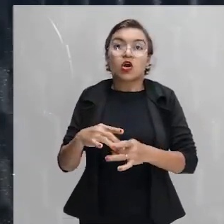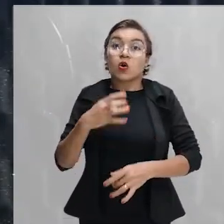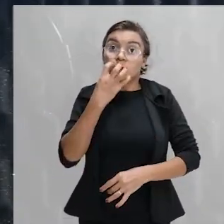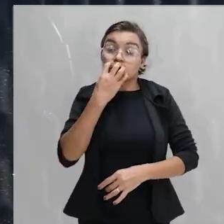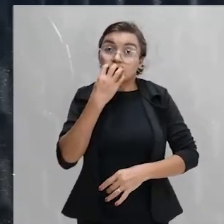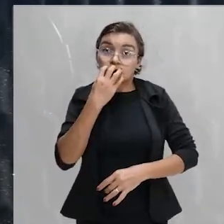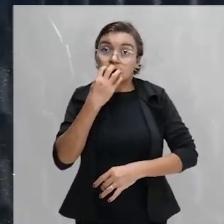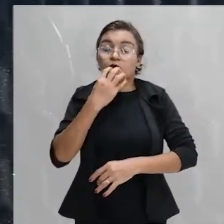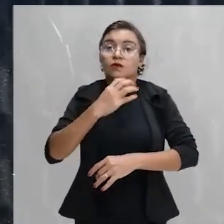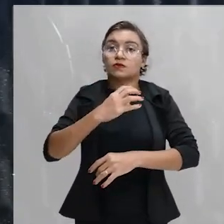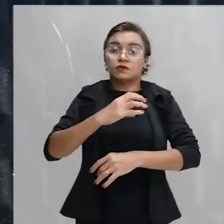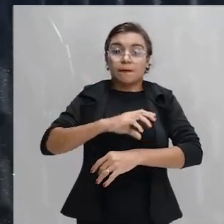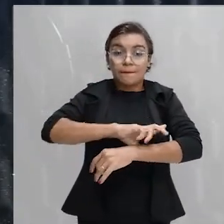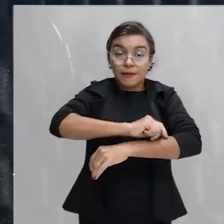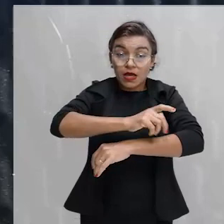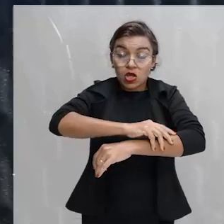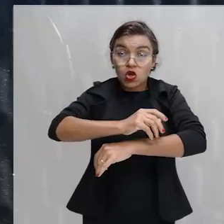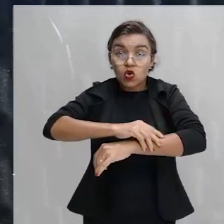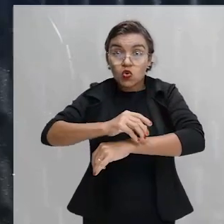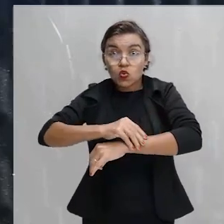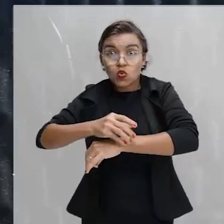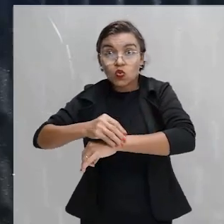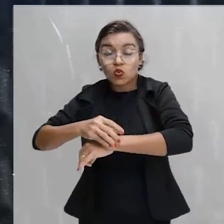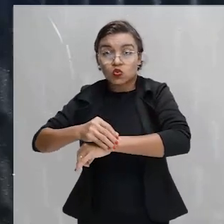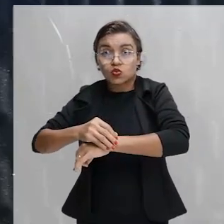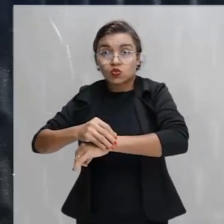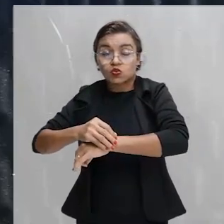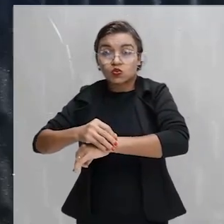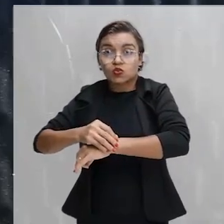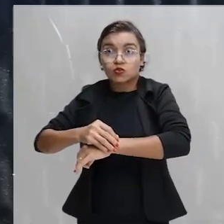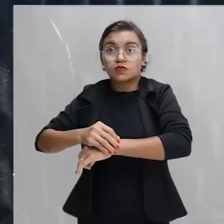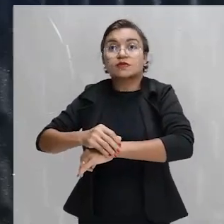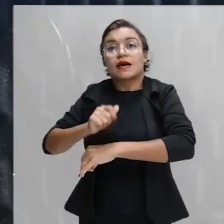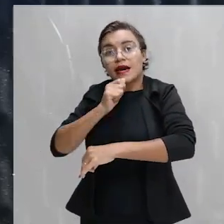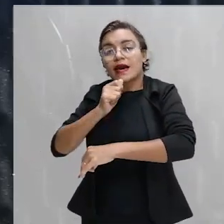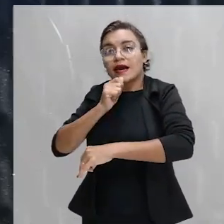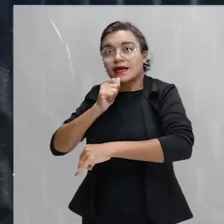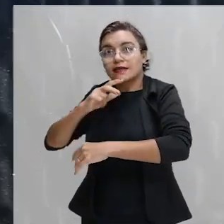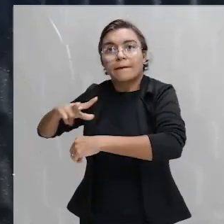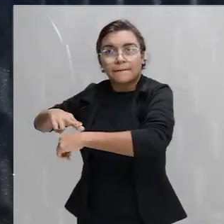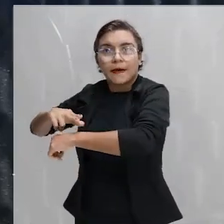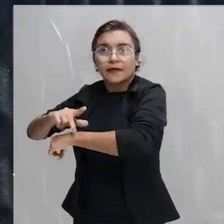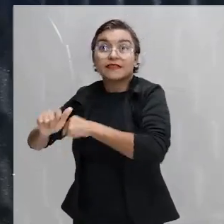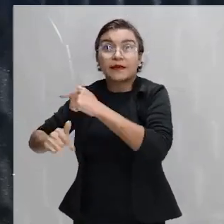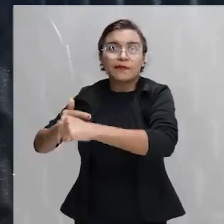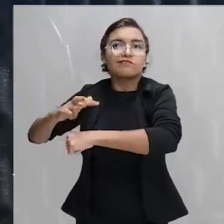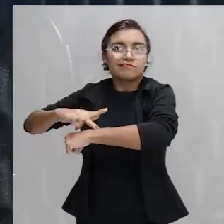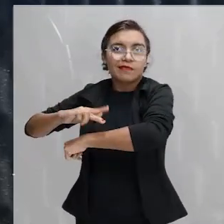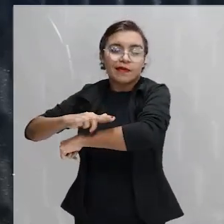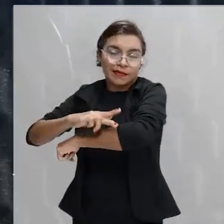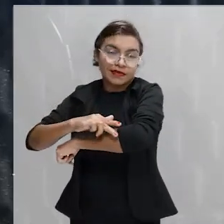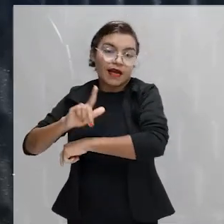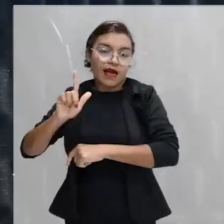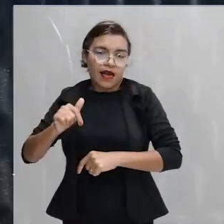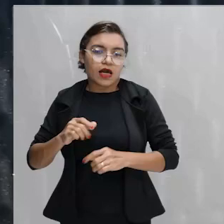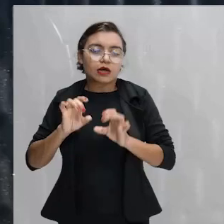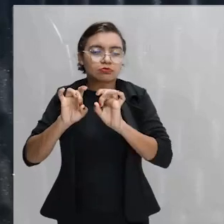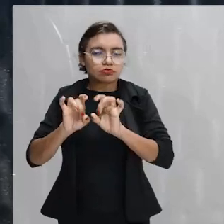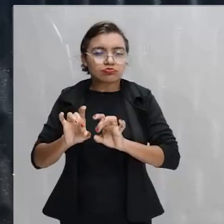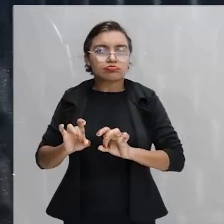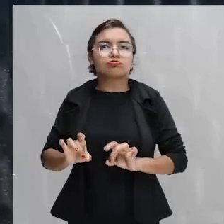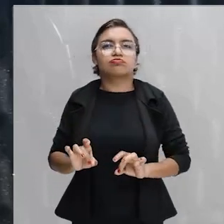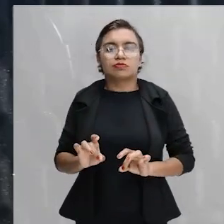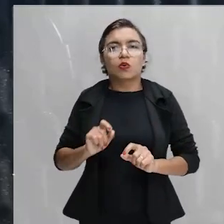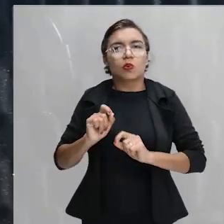adjetiva. Todos os cachorros foram tosados? Não, só os que são peludos. É uma especificidade,